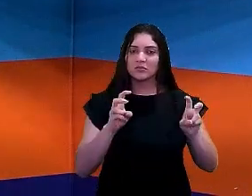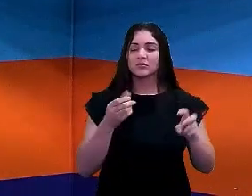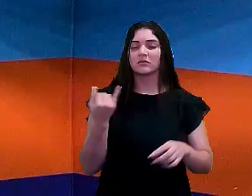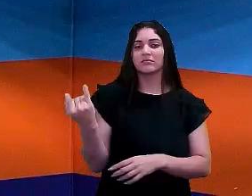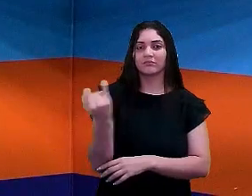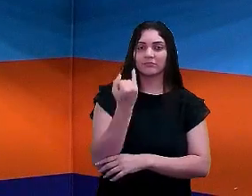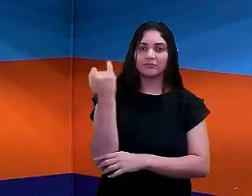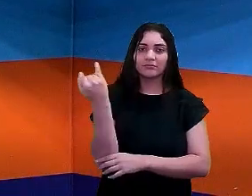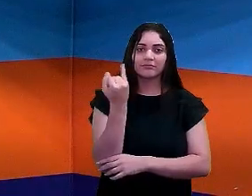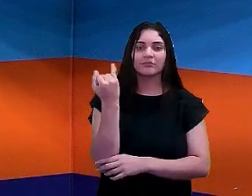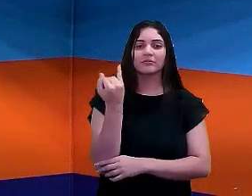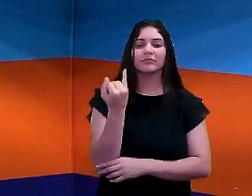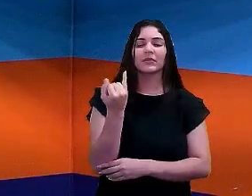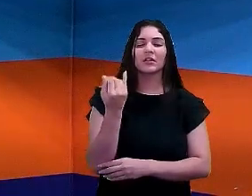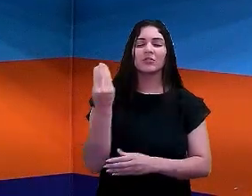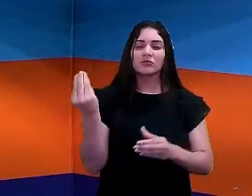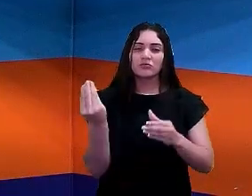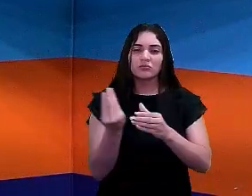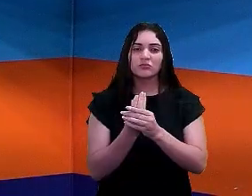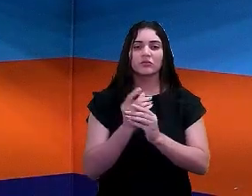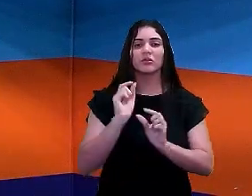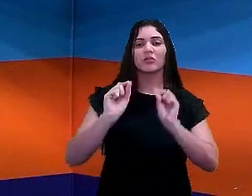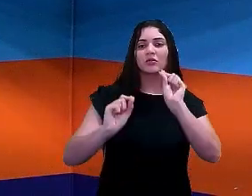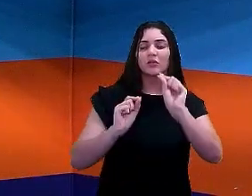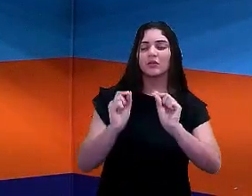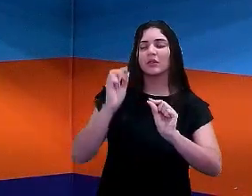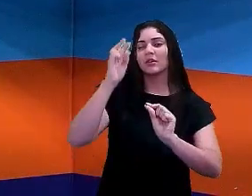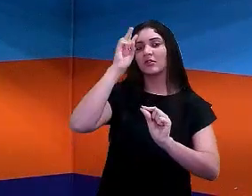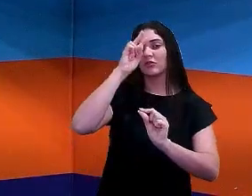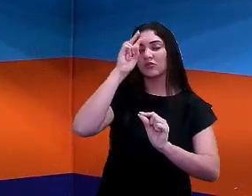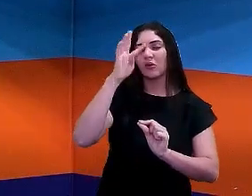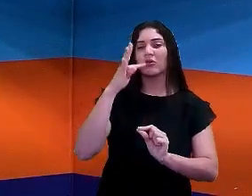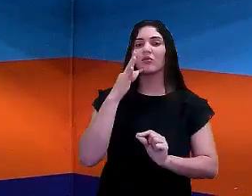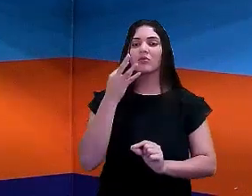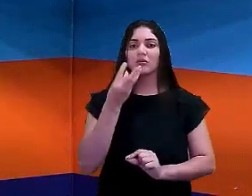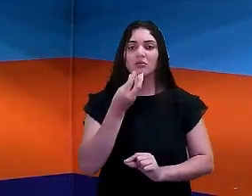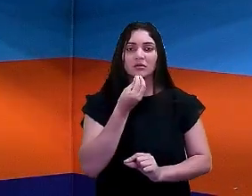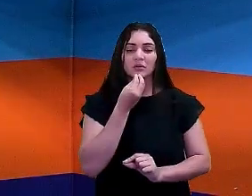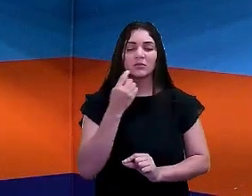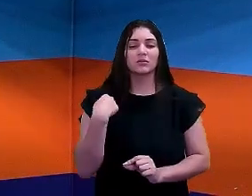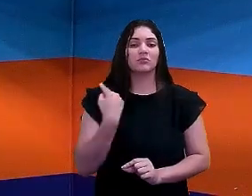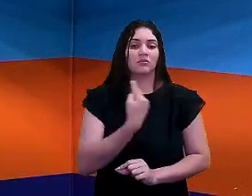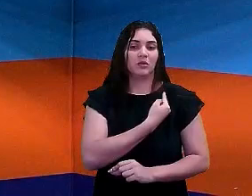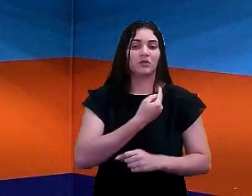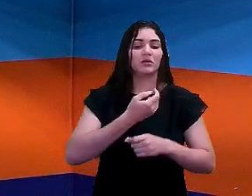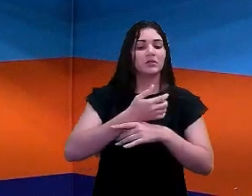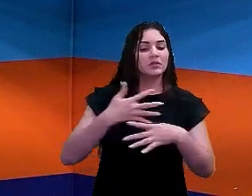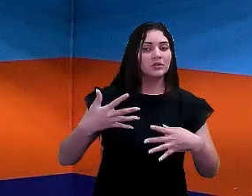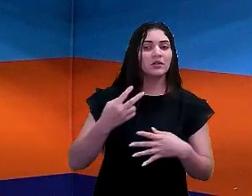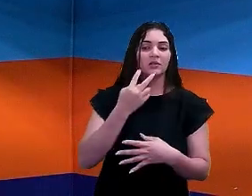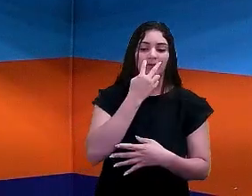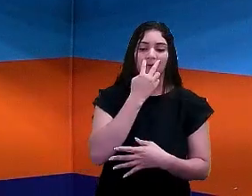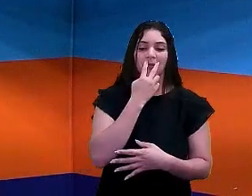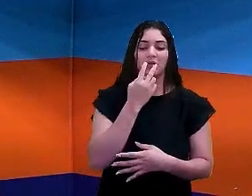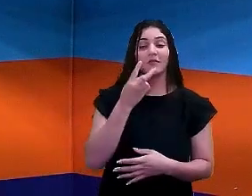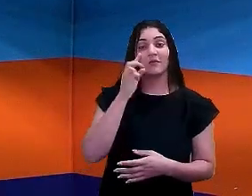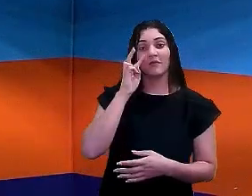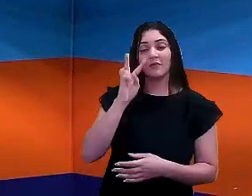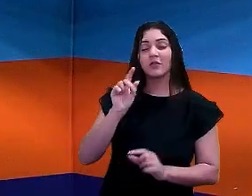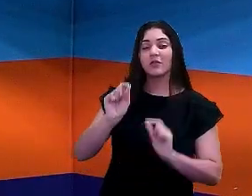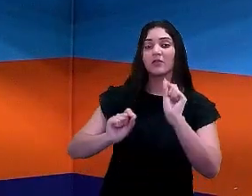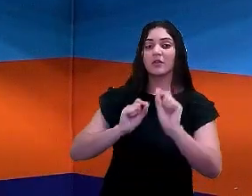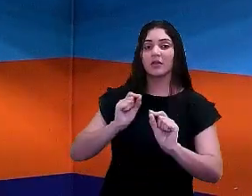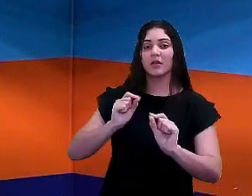importantes, a gente agregou aí história, conhecimento sobre a nossa cidade, visto que, olha aí, o que